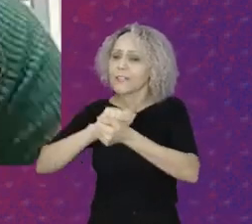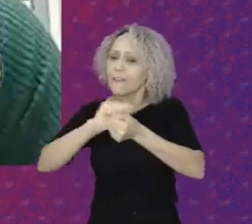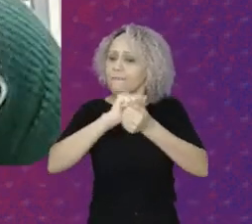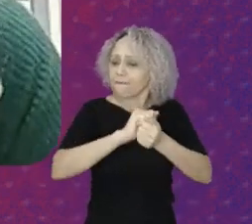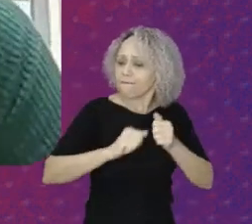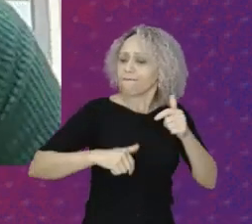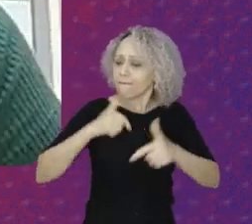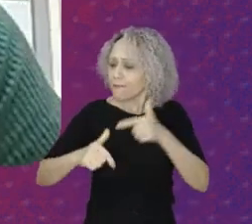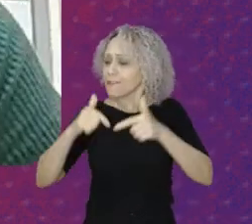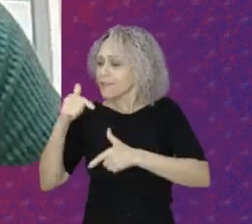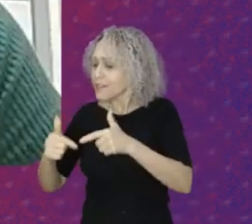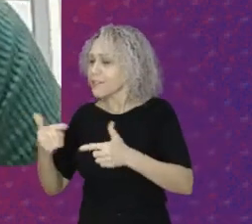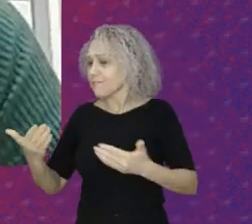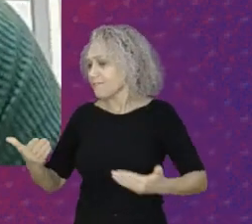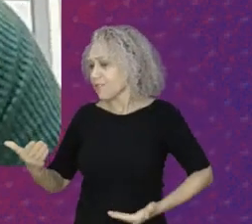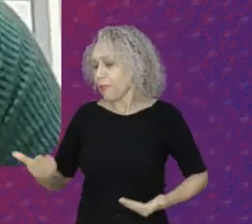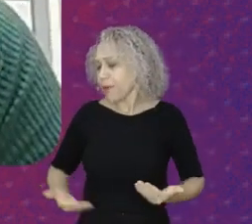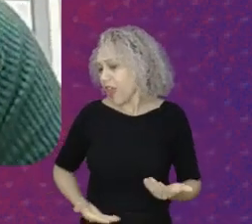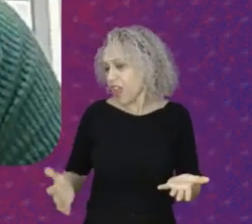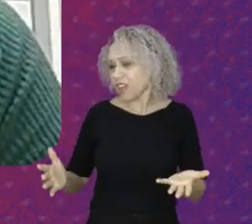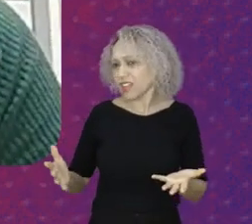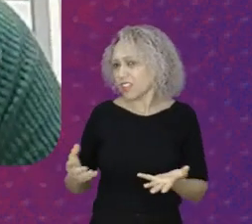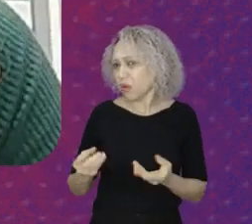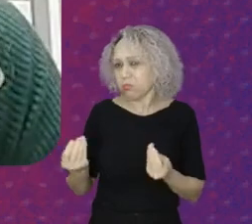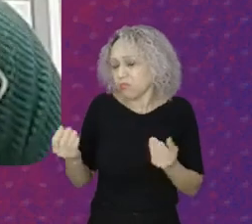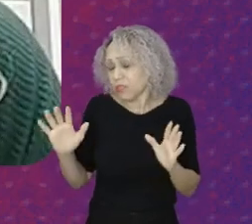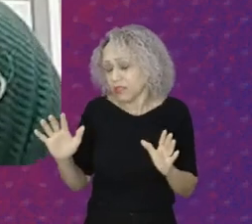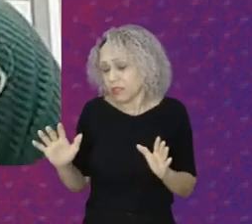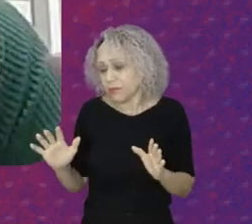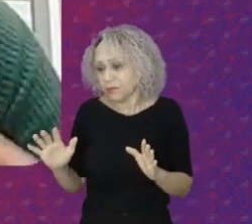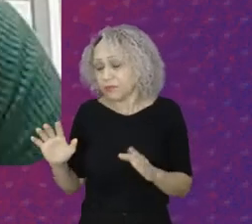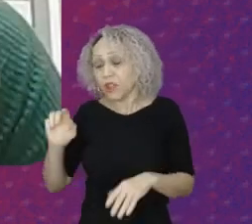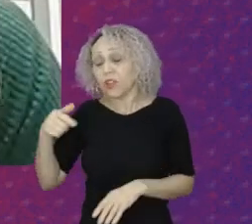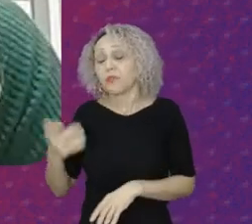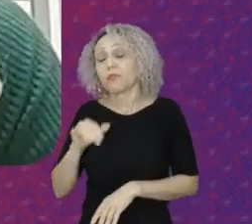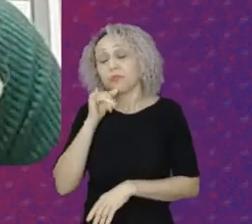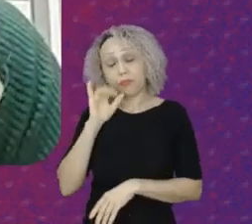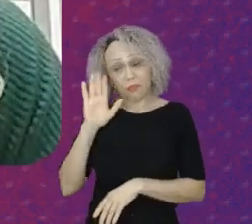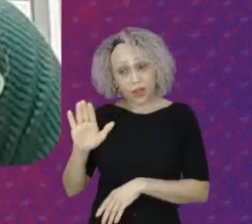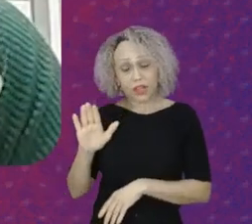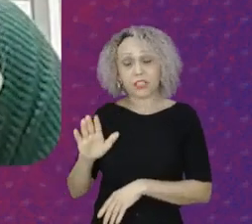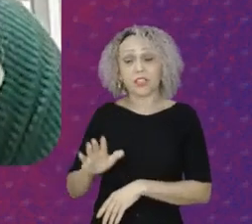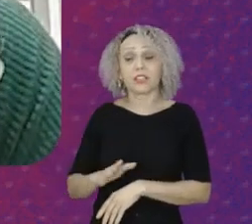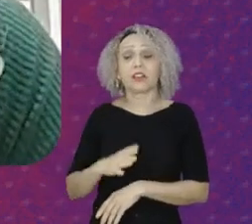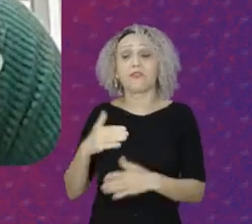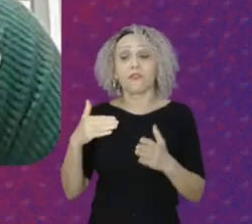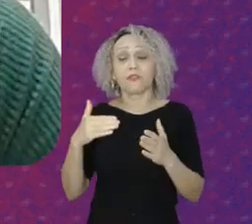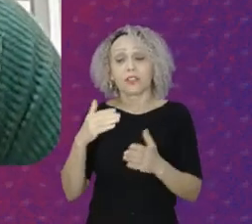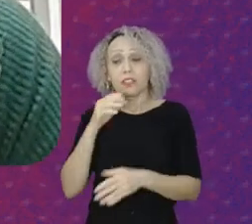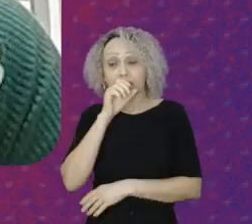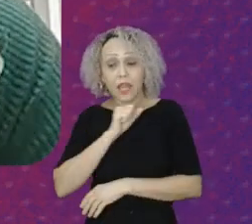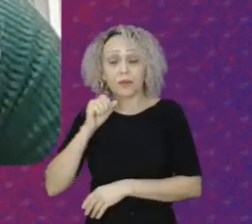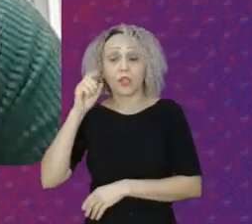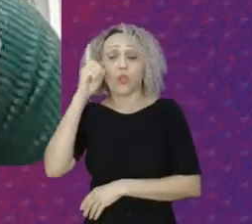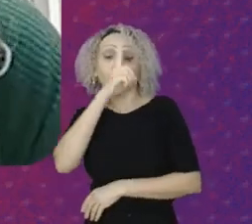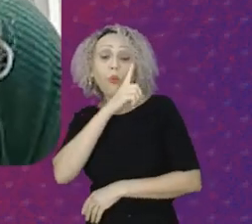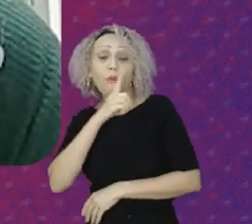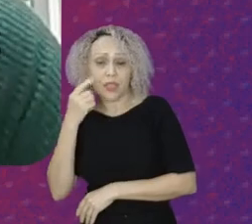do atendimento do serviço público. Então, a gente precisa entender isso na hora de pensar as políticas públicas